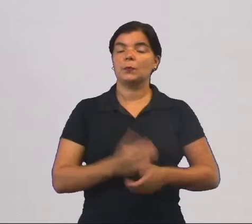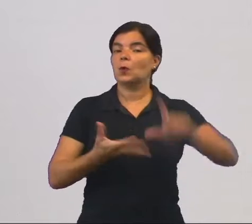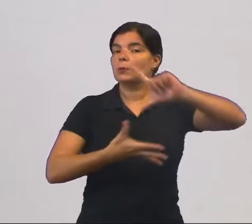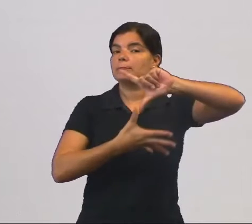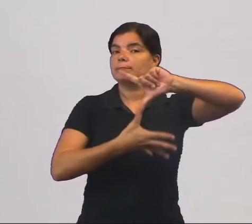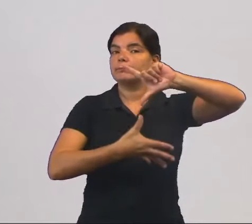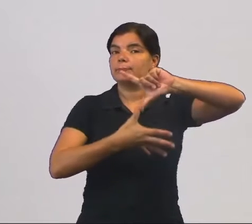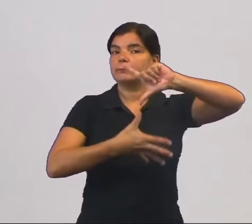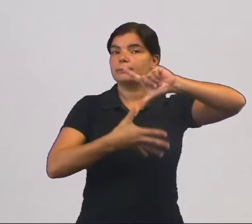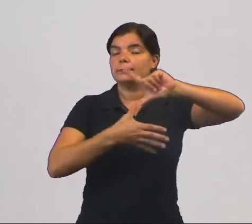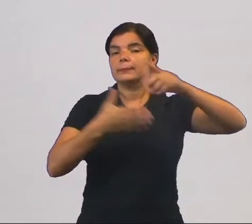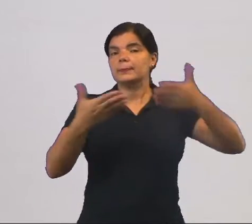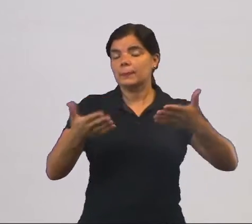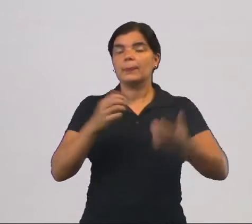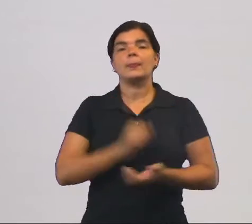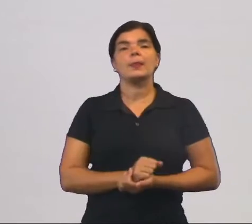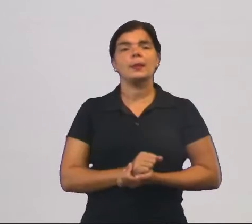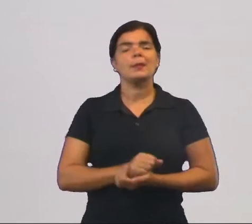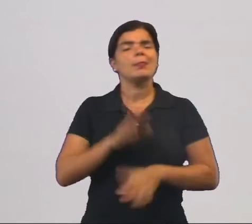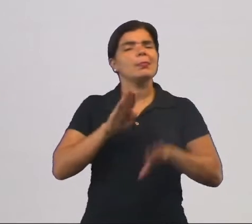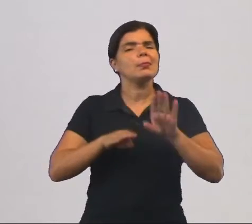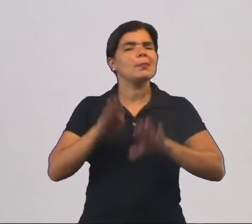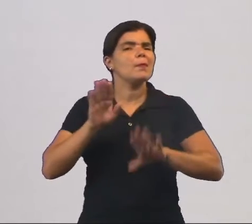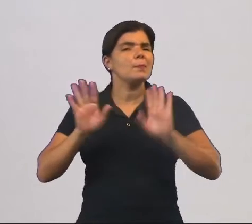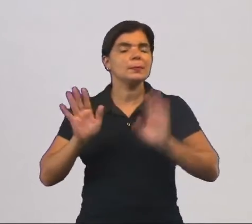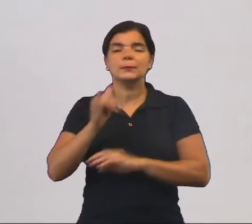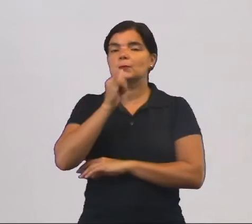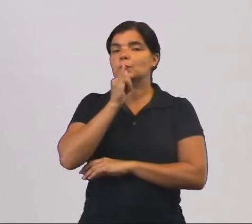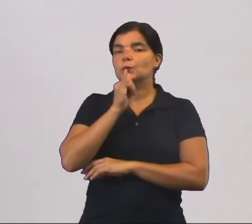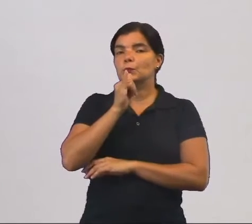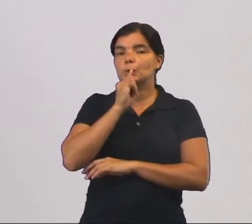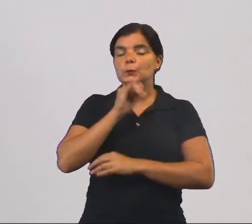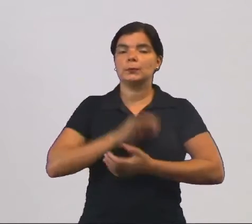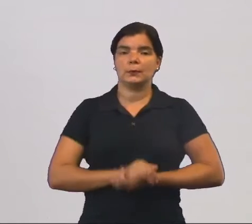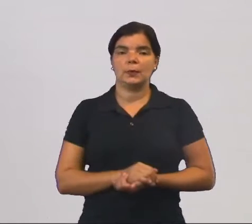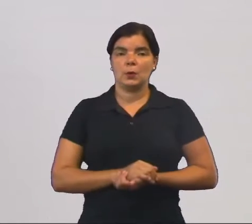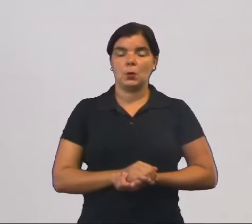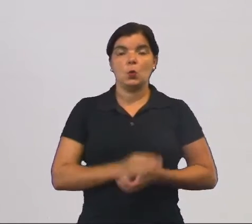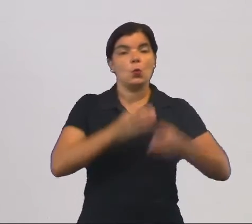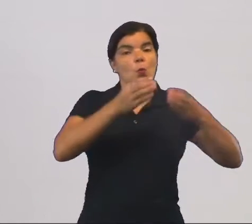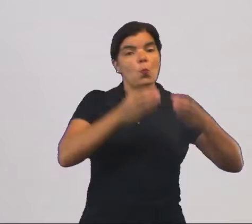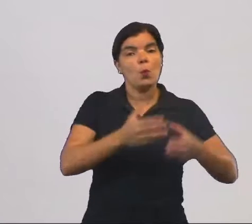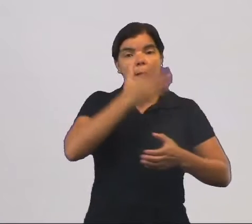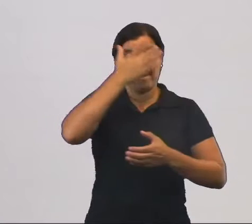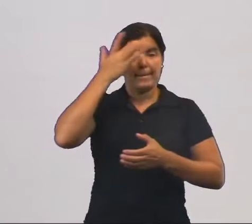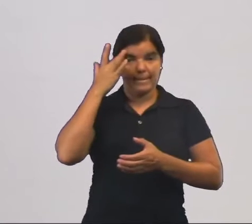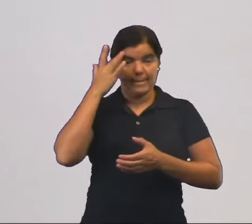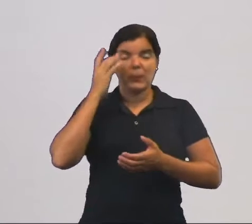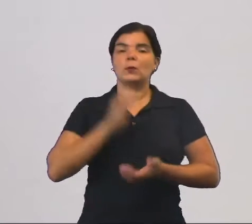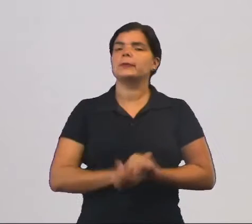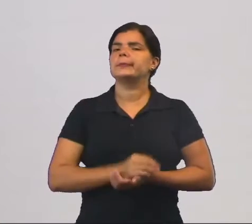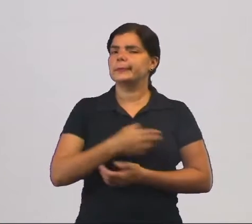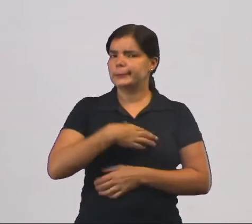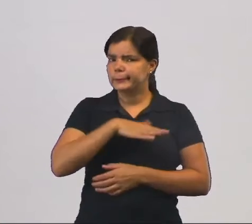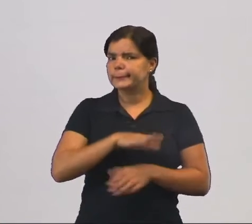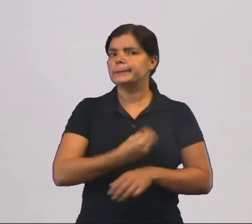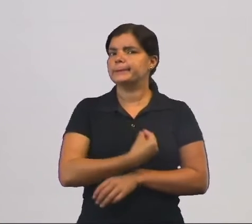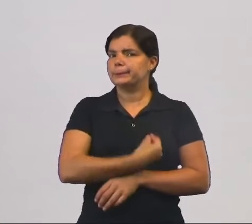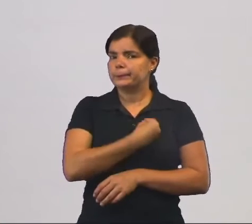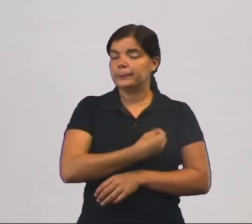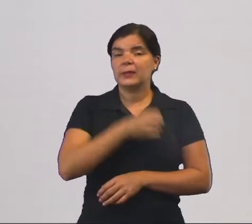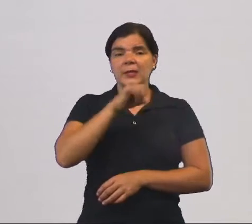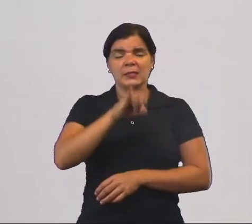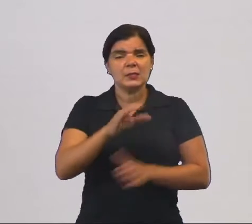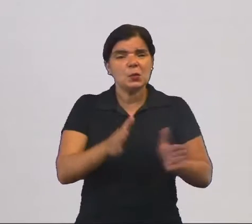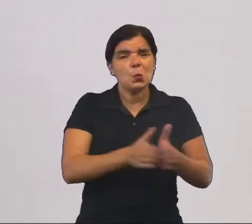América Latina. E essas lacunas dependem, por exemplo, do bairro onde as pessoas moram. Se ela